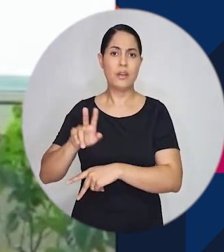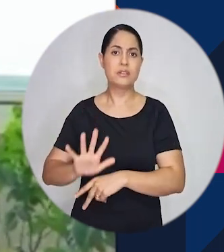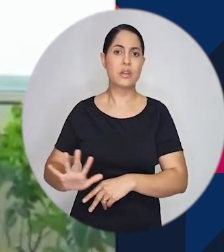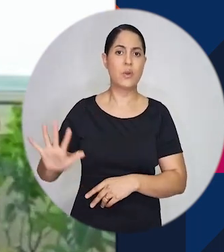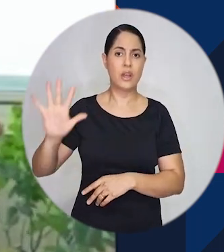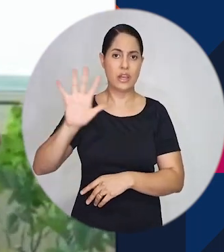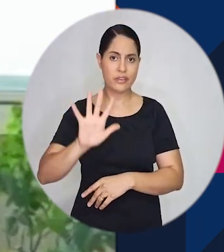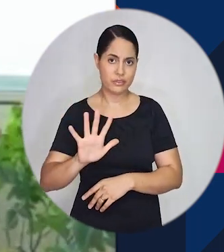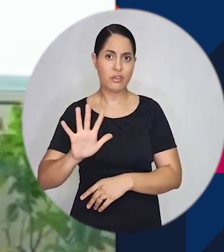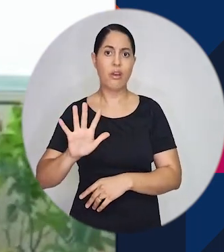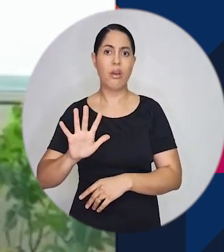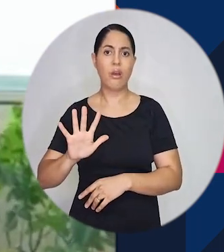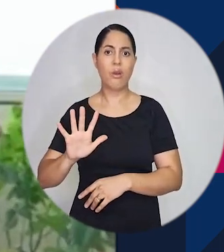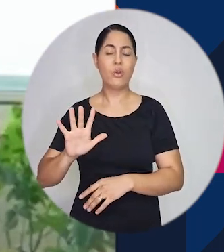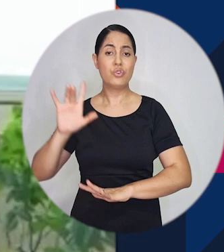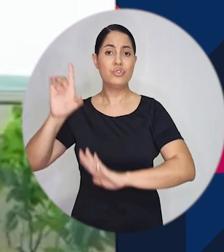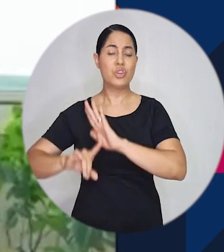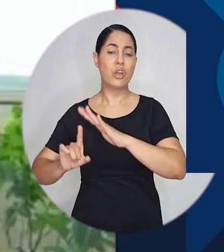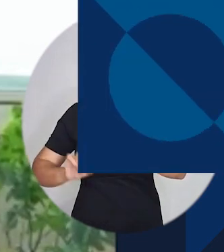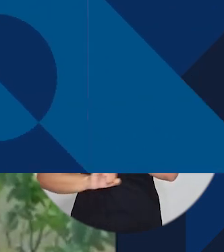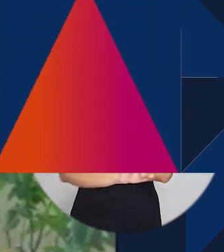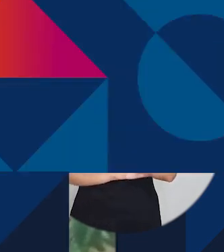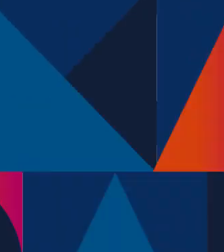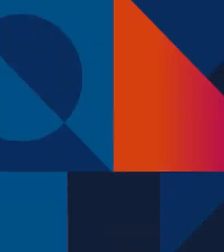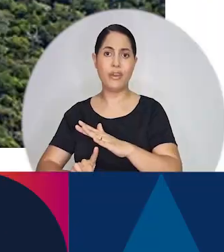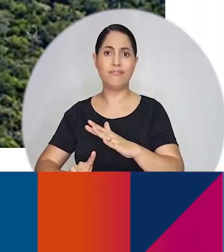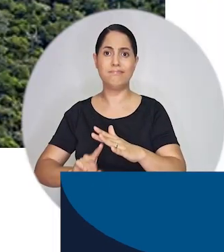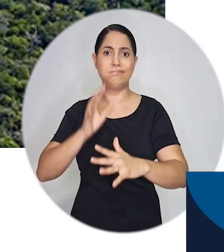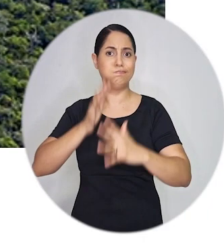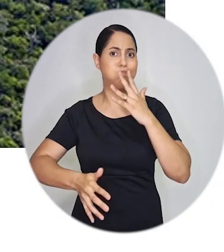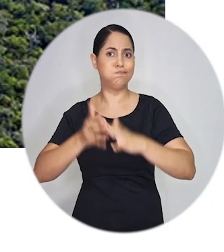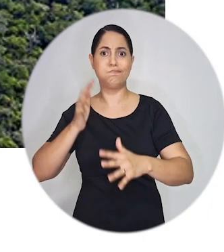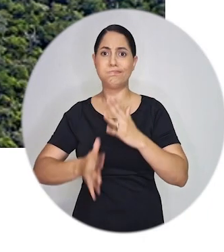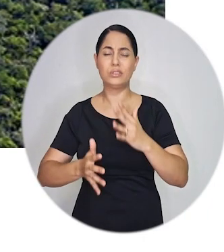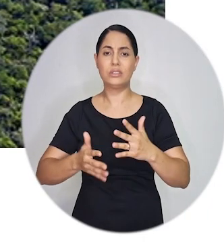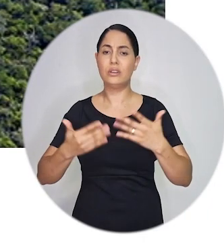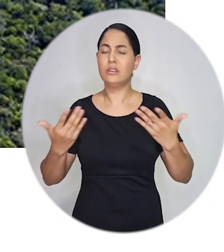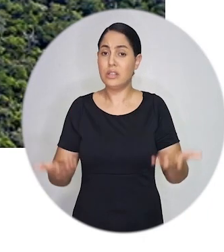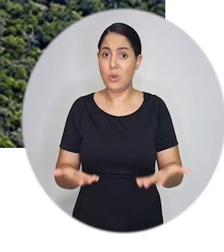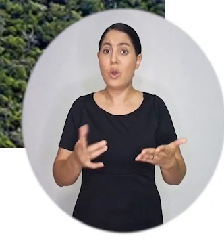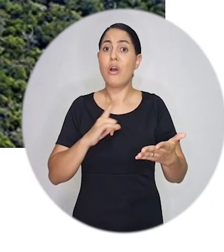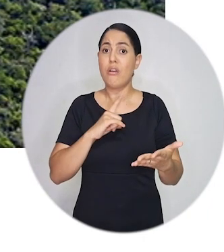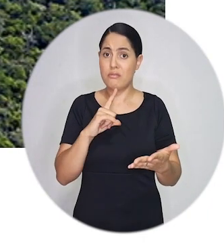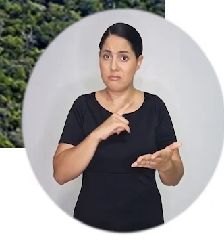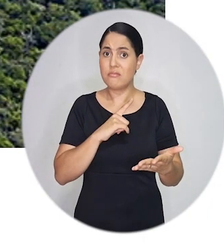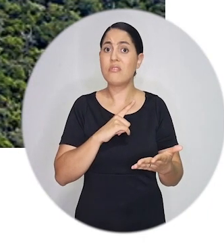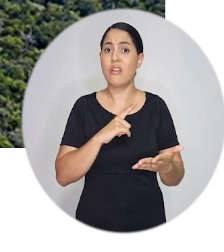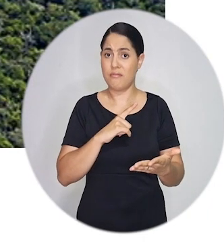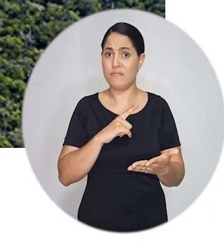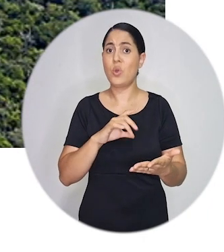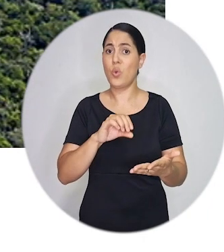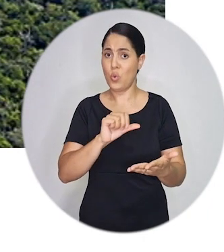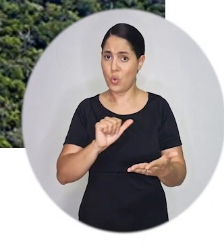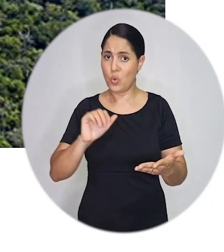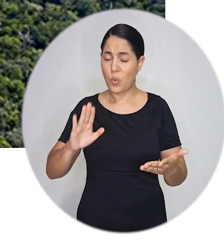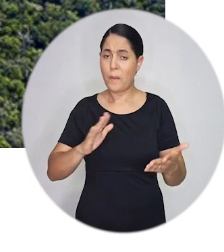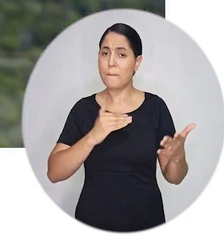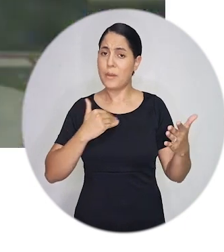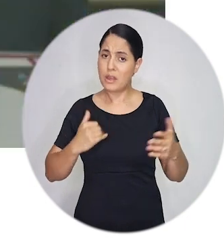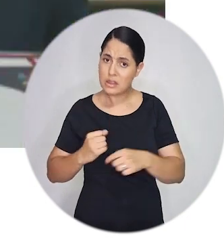das populações do Amazonas e de Roraima. A credibilidade histórica que a